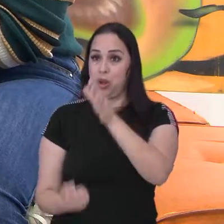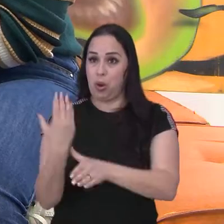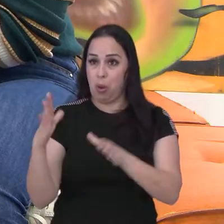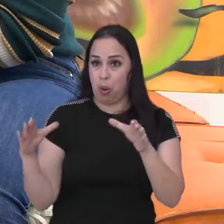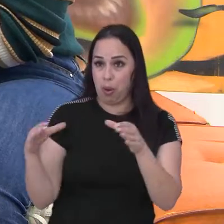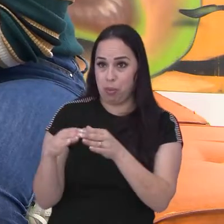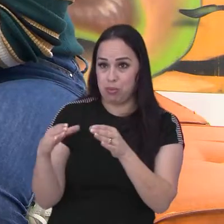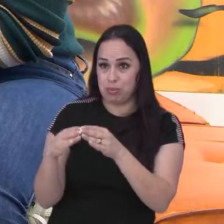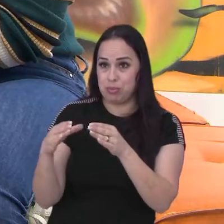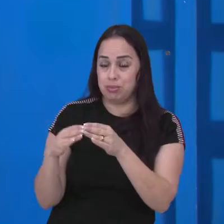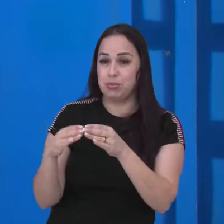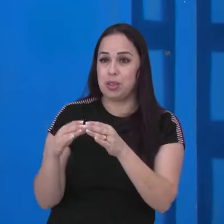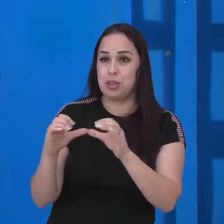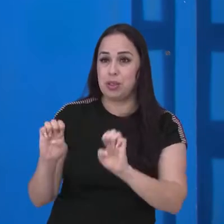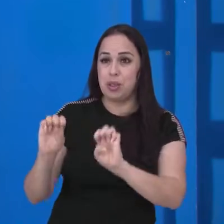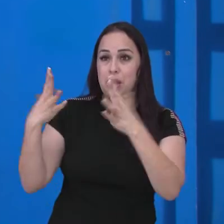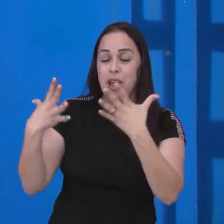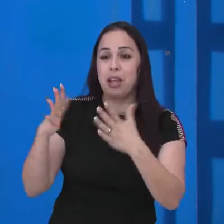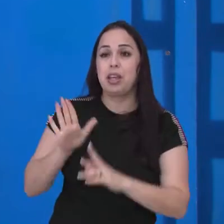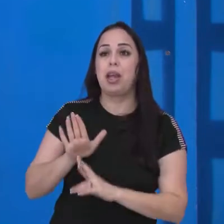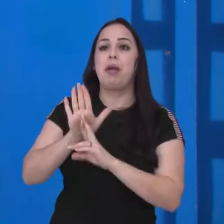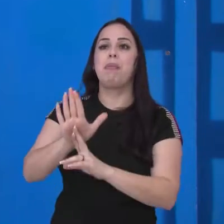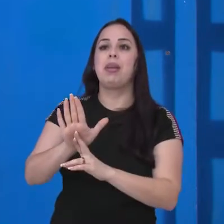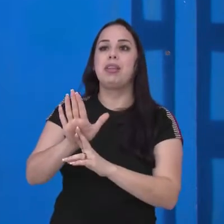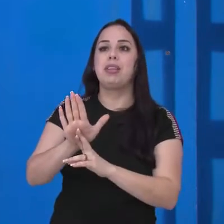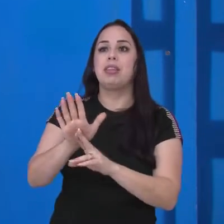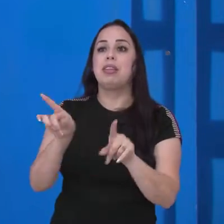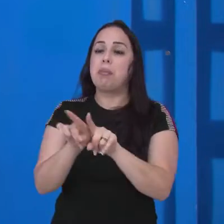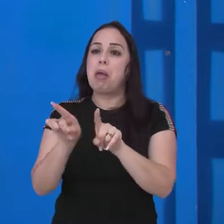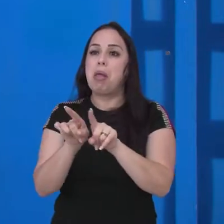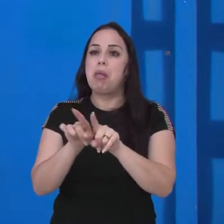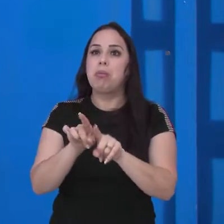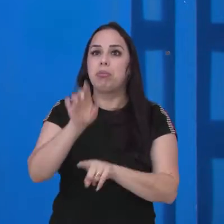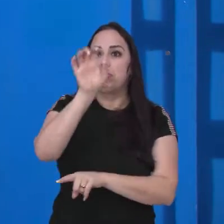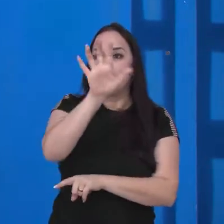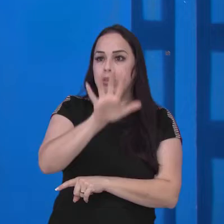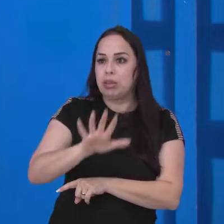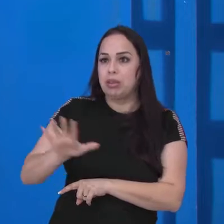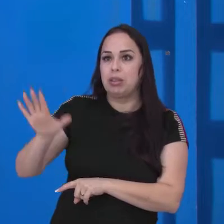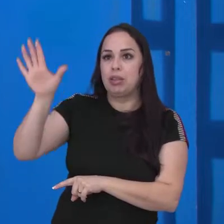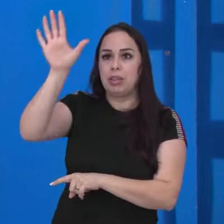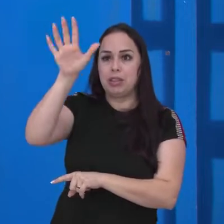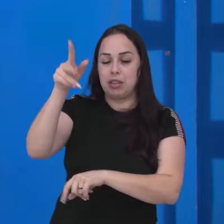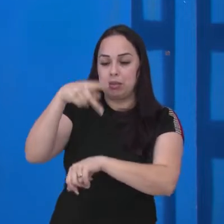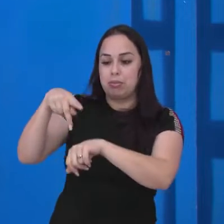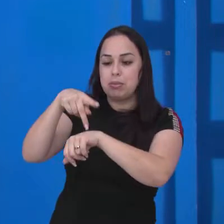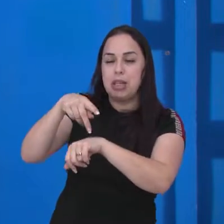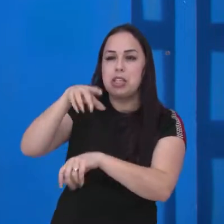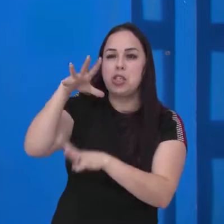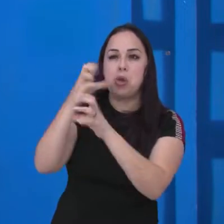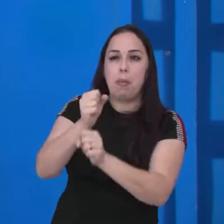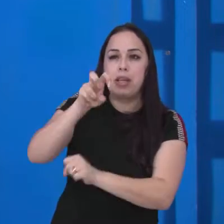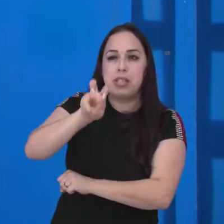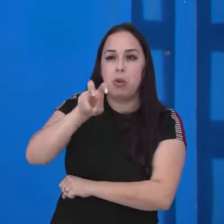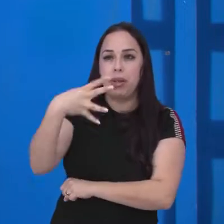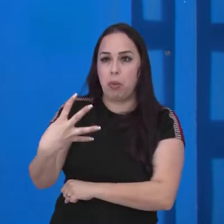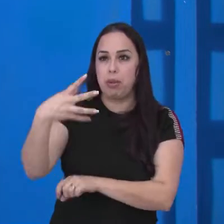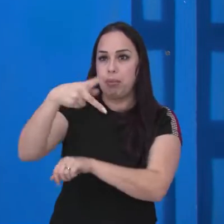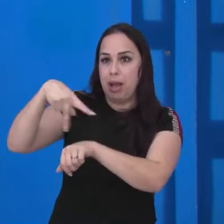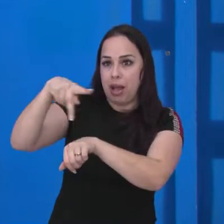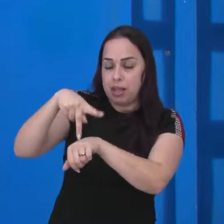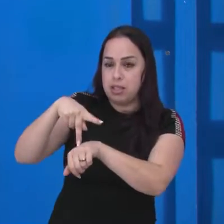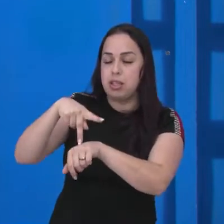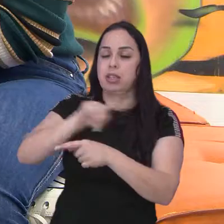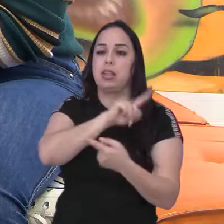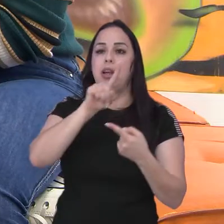Zulu Nation, por isso que ela é universal, porque ela tem uma representação em 54 países, né? E sistematiza e organiza a